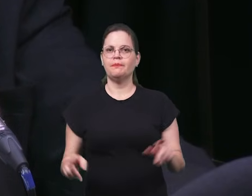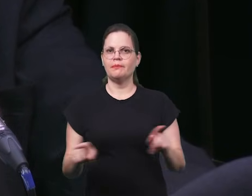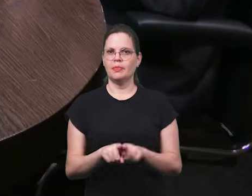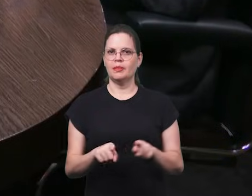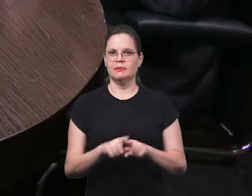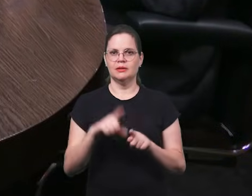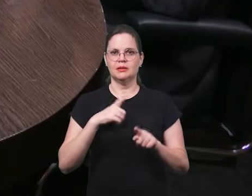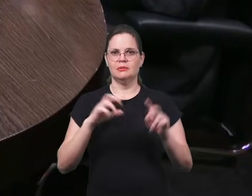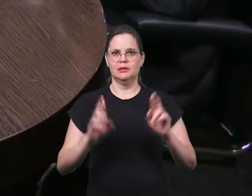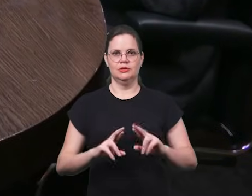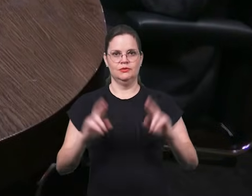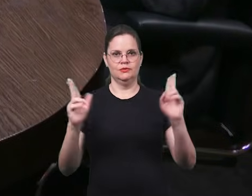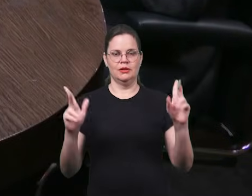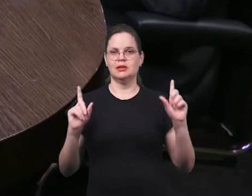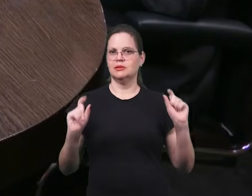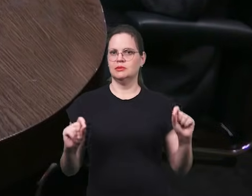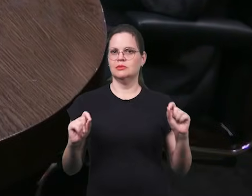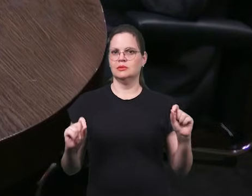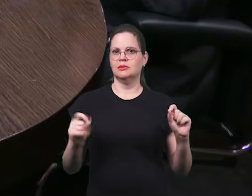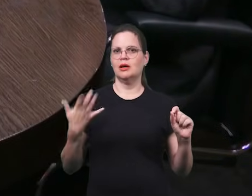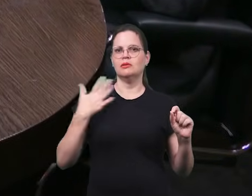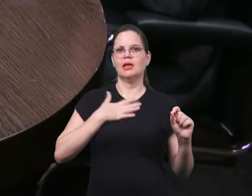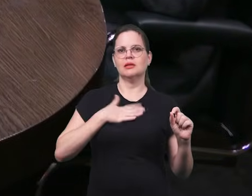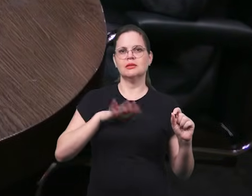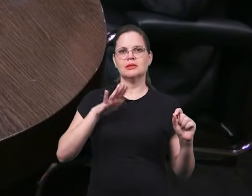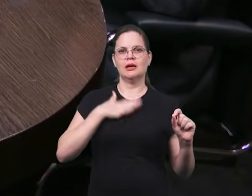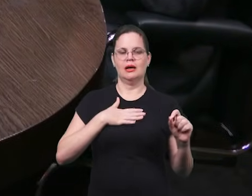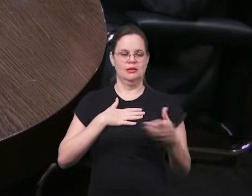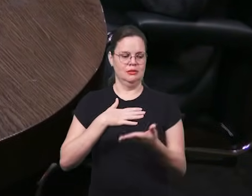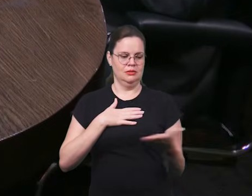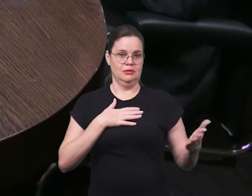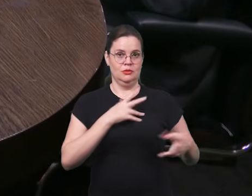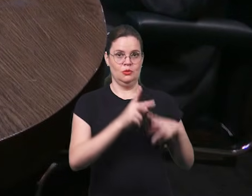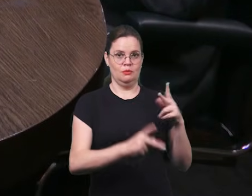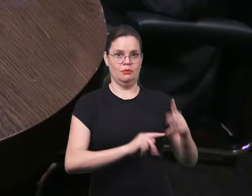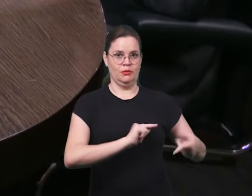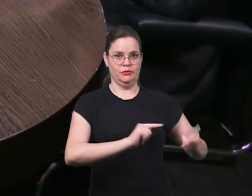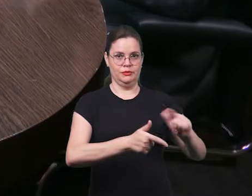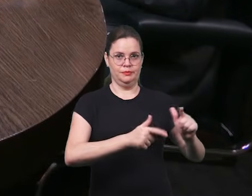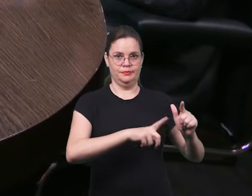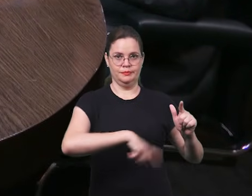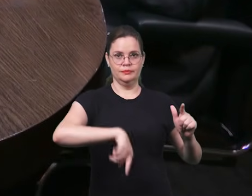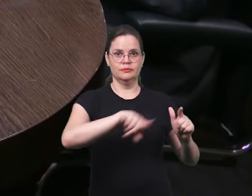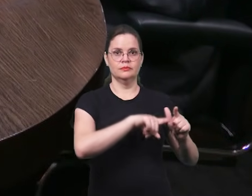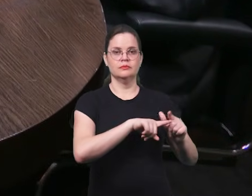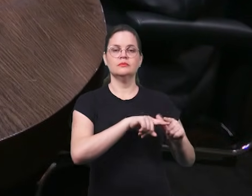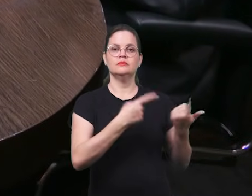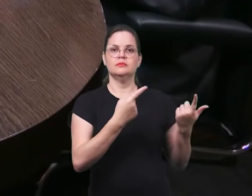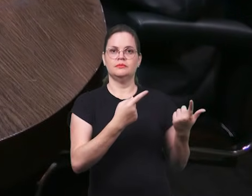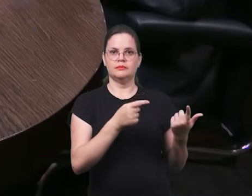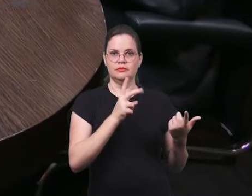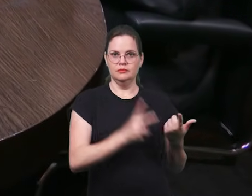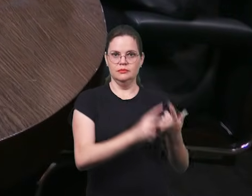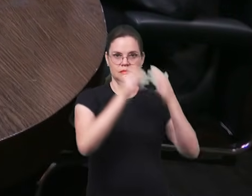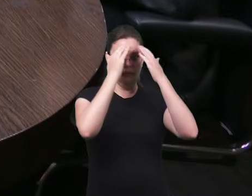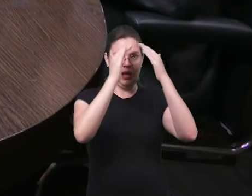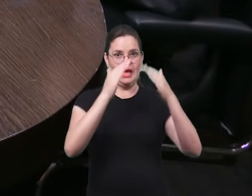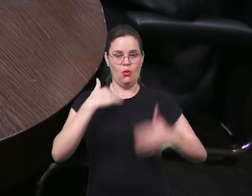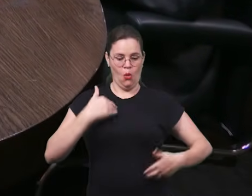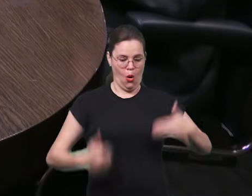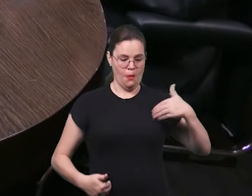uma distinção entre o descanso que o povo hebreu ele guardou, é o descanso